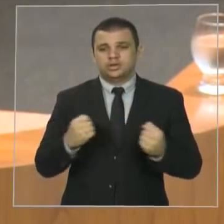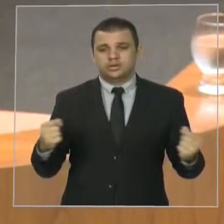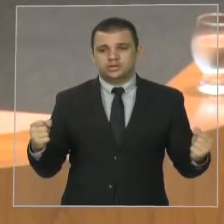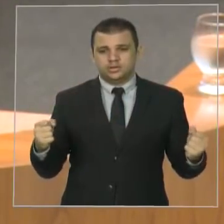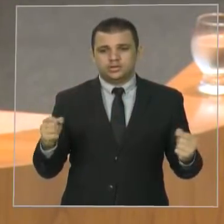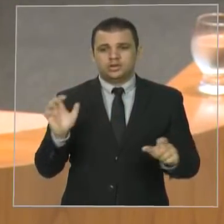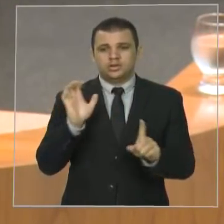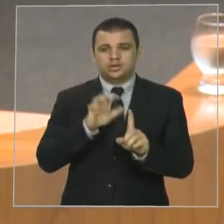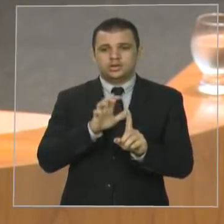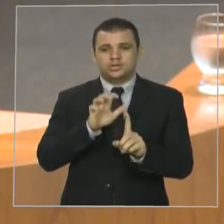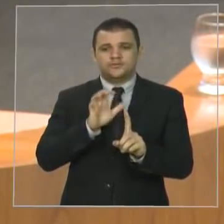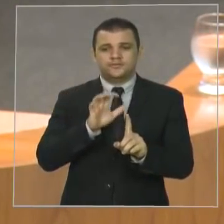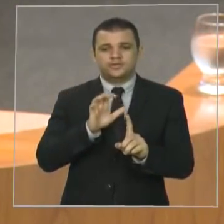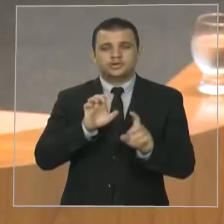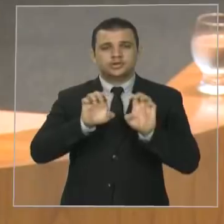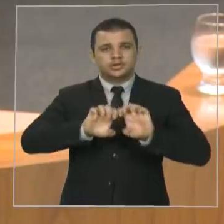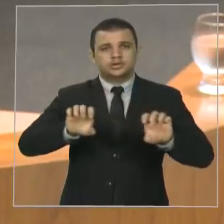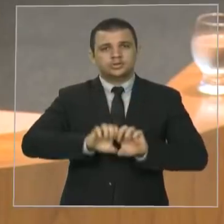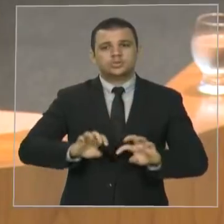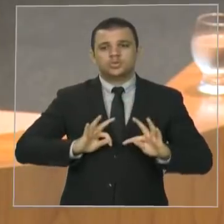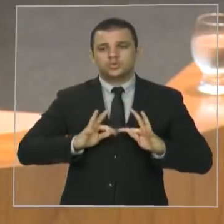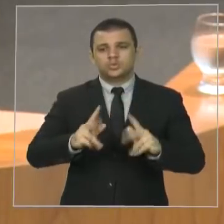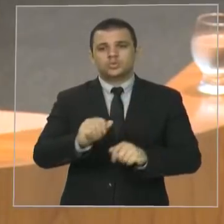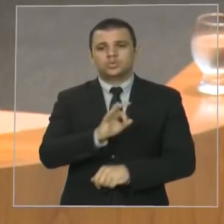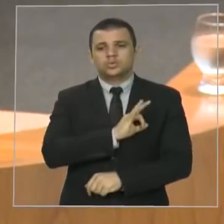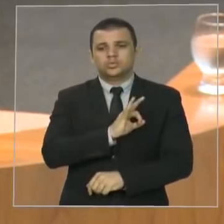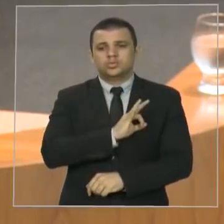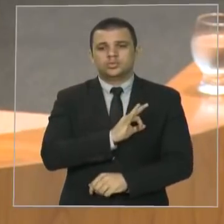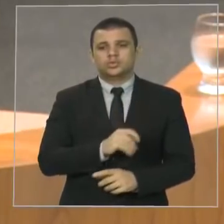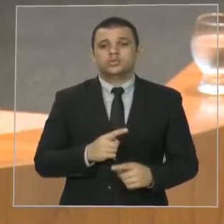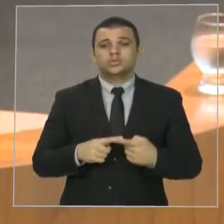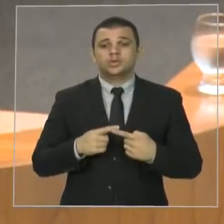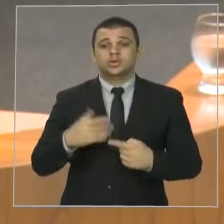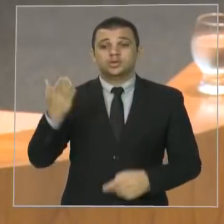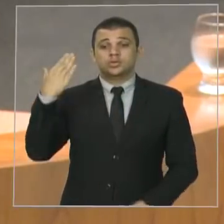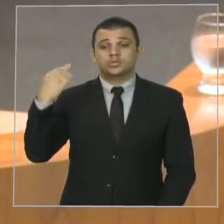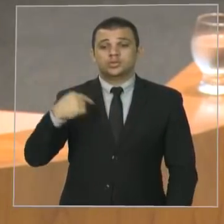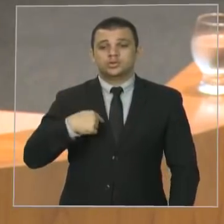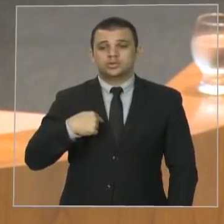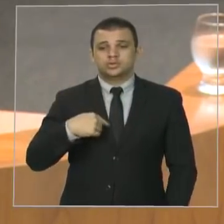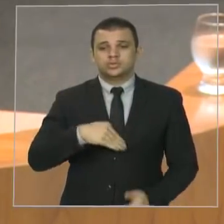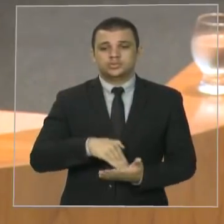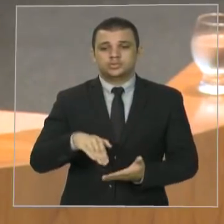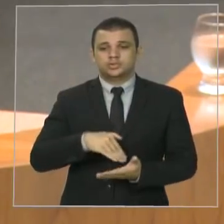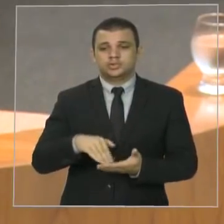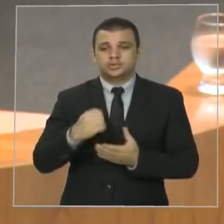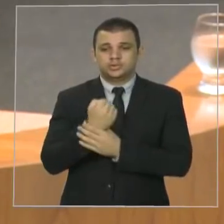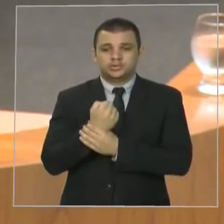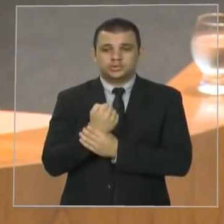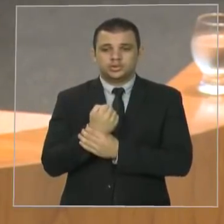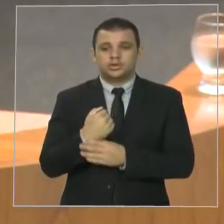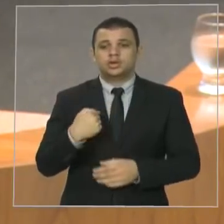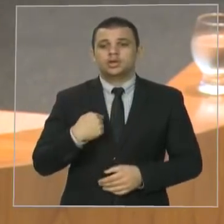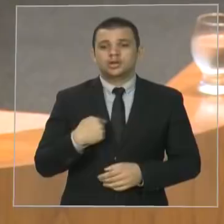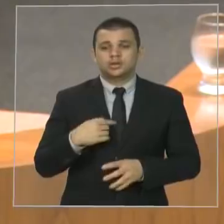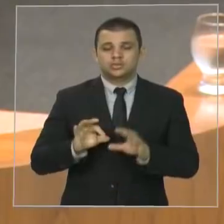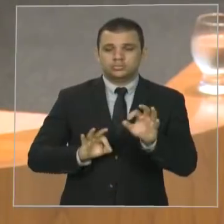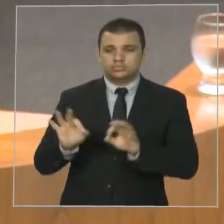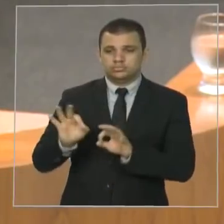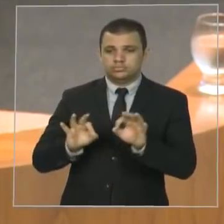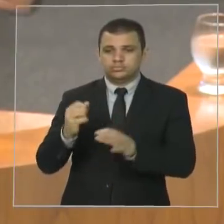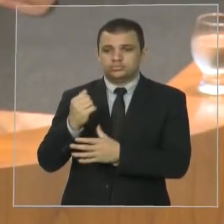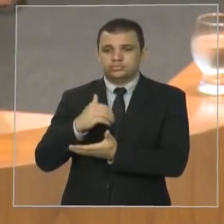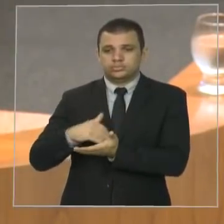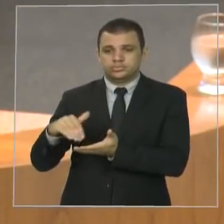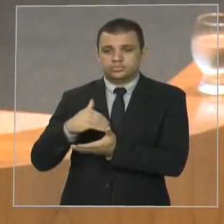ler, discutir, vamos fazer uma audiência pública para que a gente possa saber o que está votando. Por isso é que